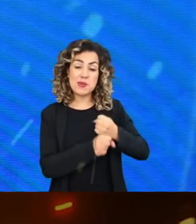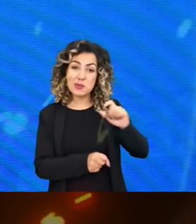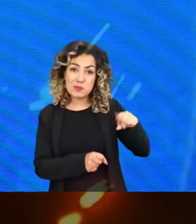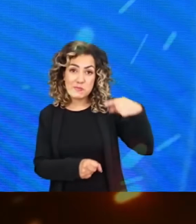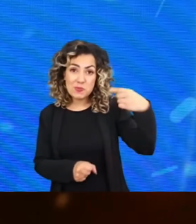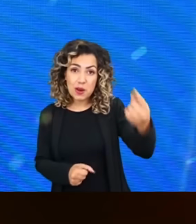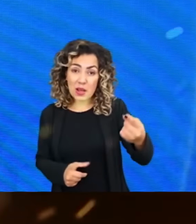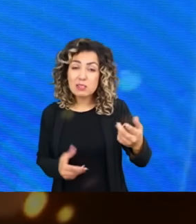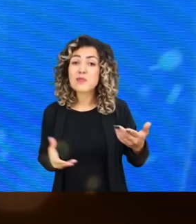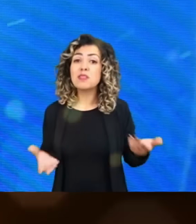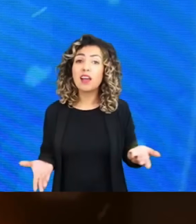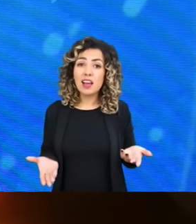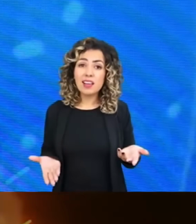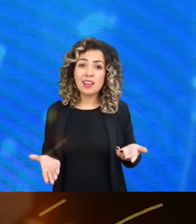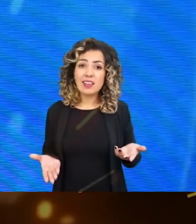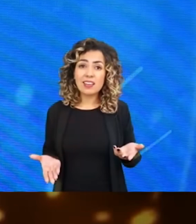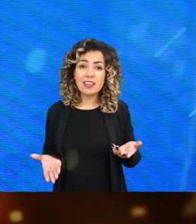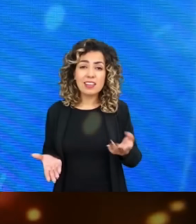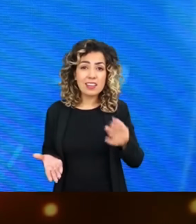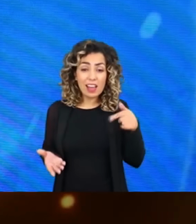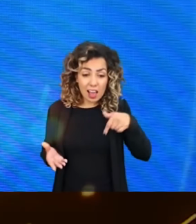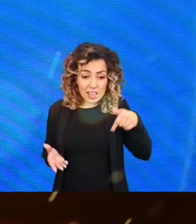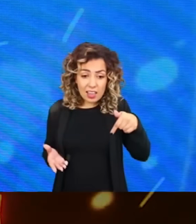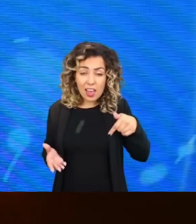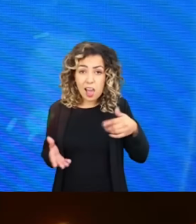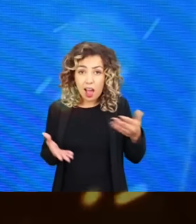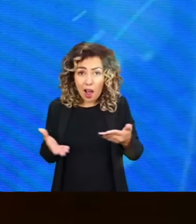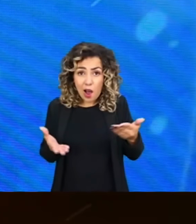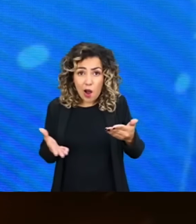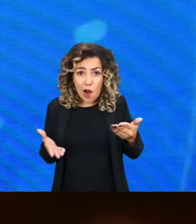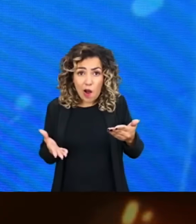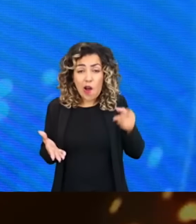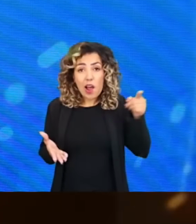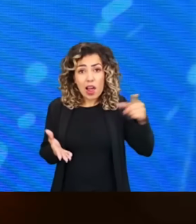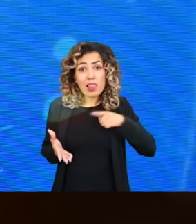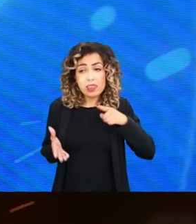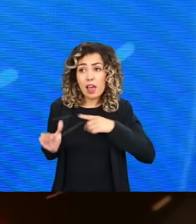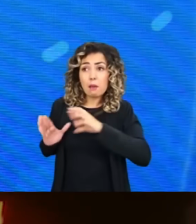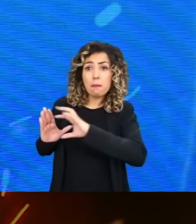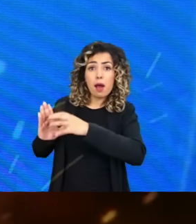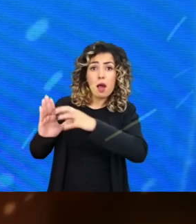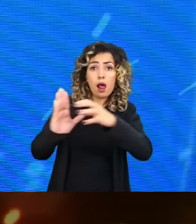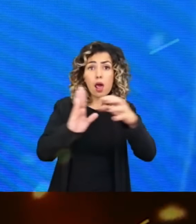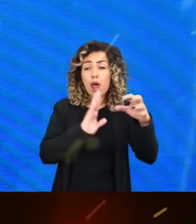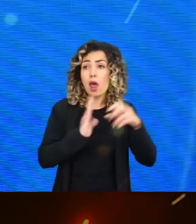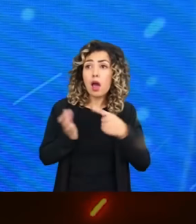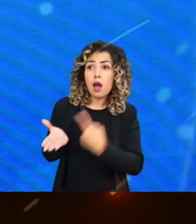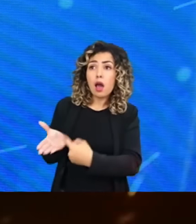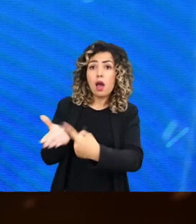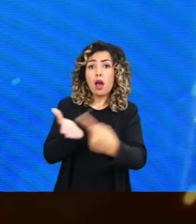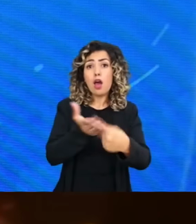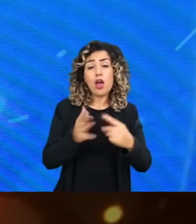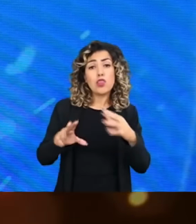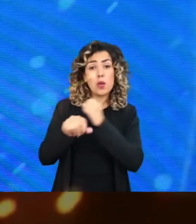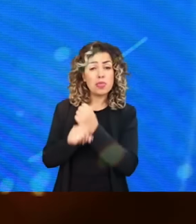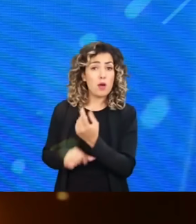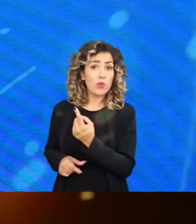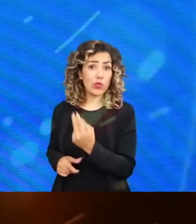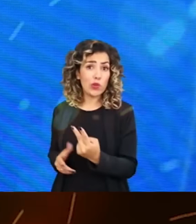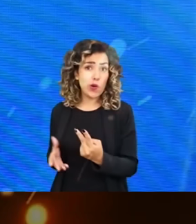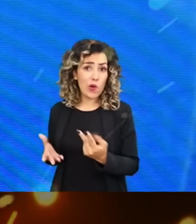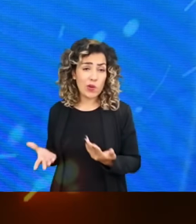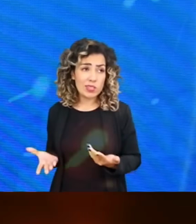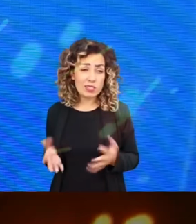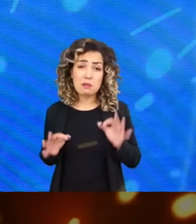step que tá governando cidade ele tem compromisso com 12 partidos políticos e o cargo de vice que é um step não